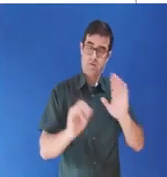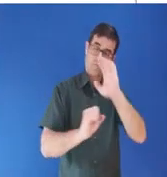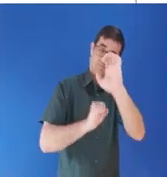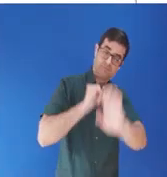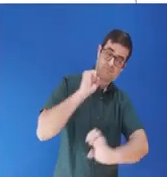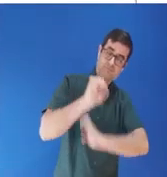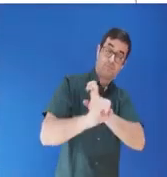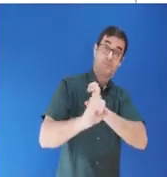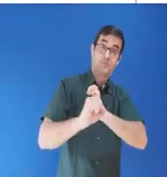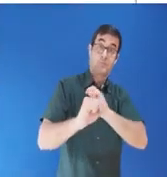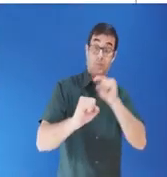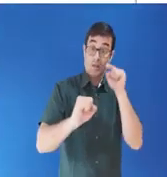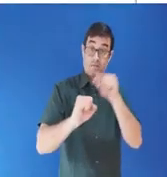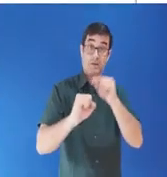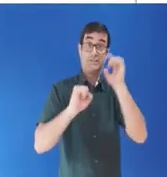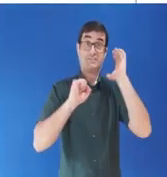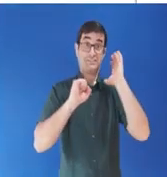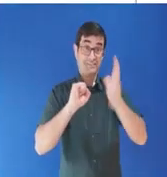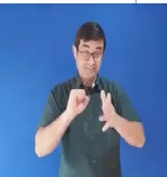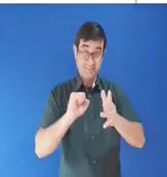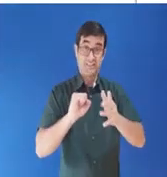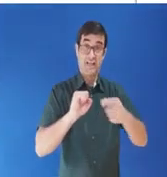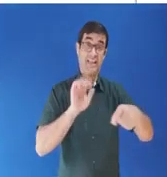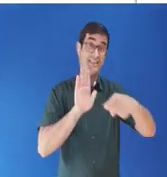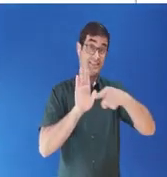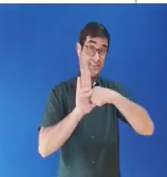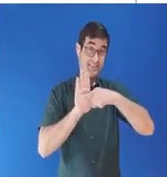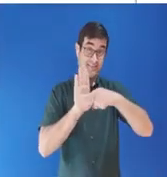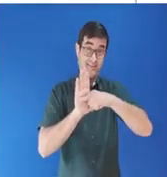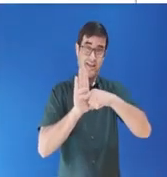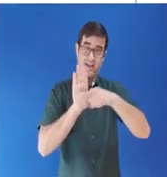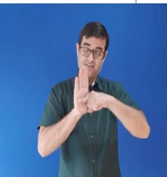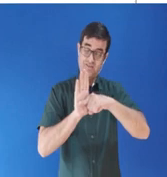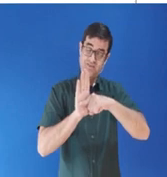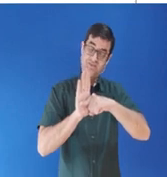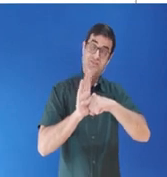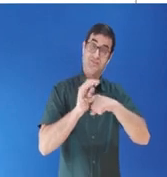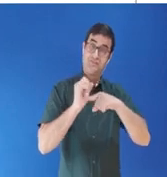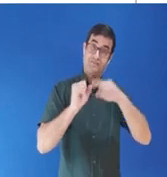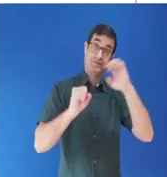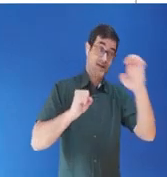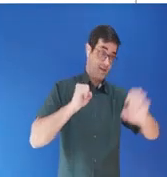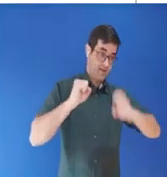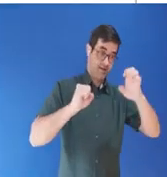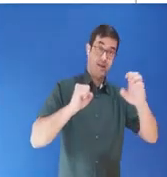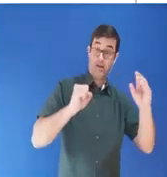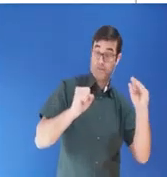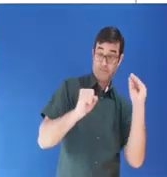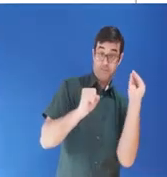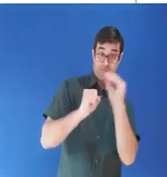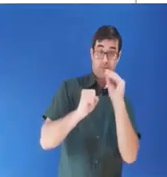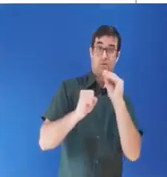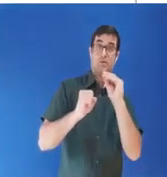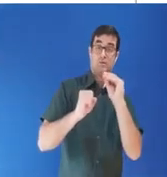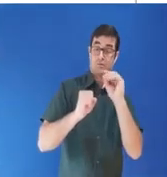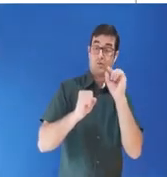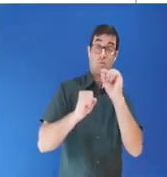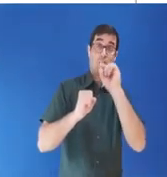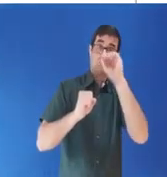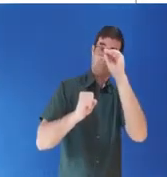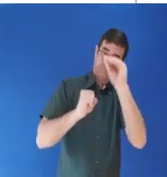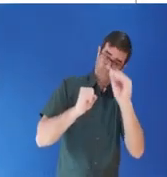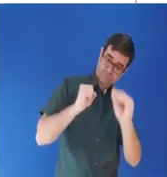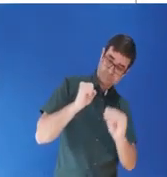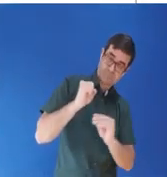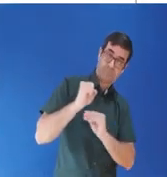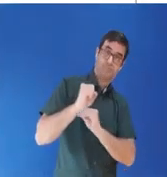minimizada. Agora, quando eu tenho uma espécie que já é carregada negativamente e eu vou adicionar elétrons, a repulsão se torna